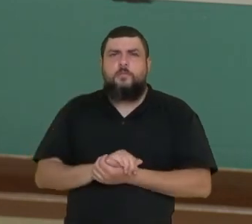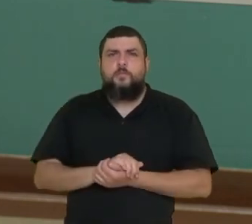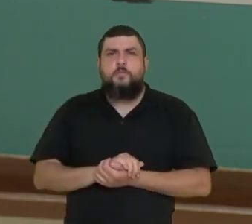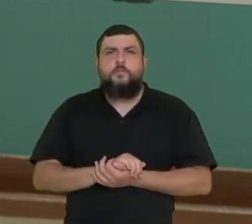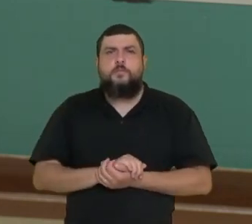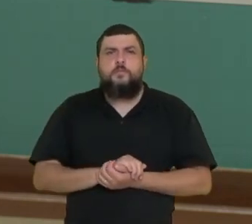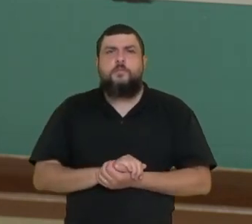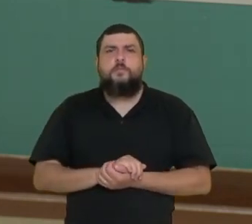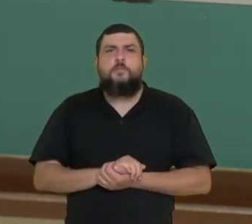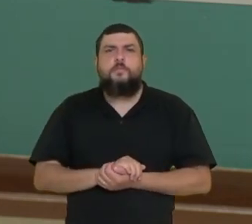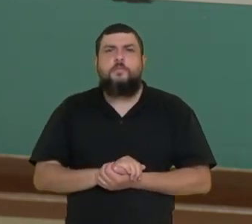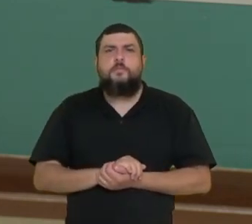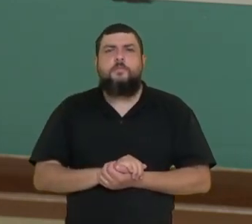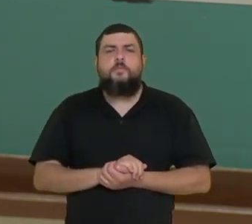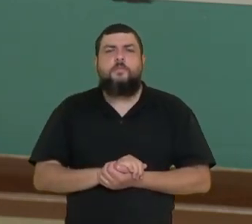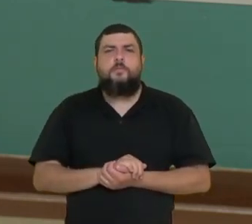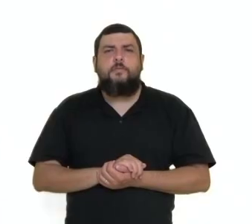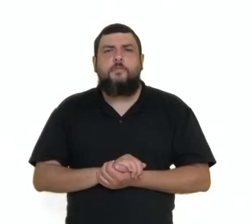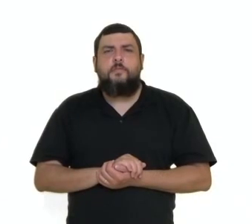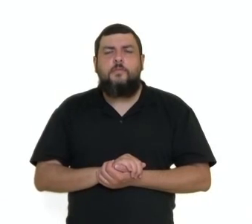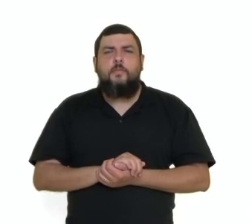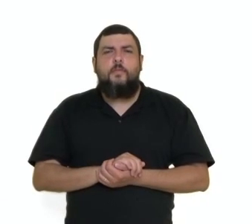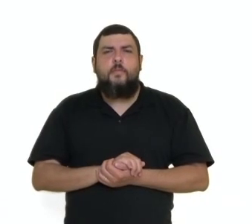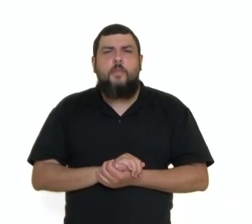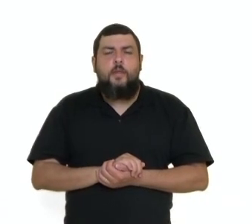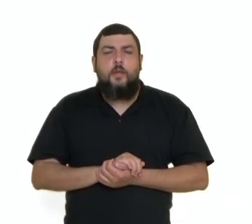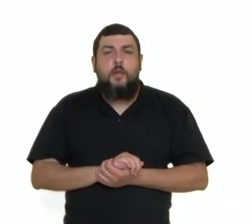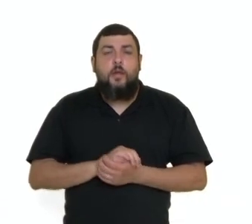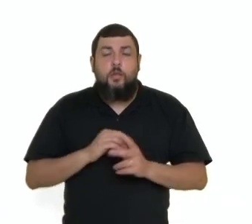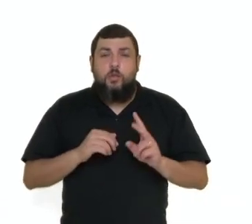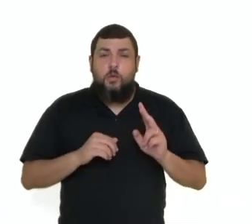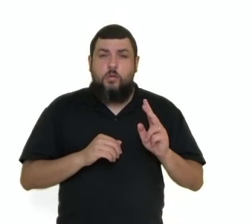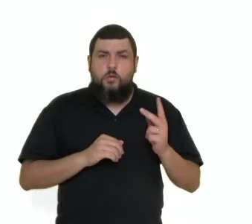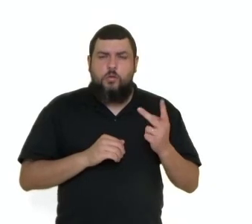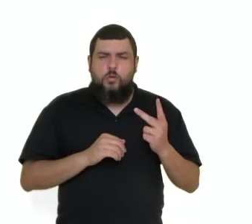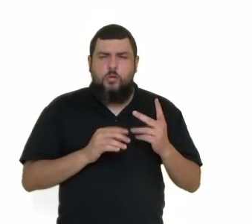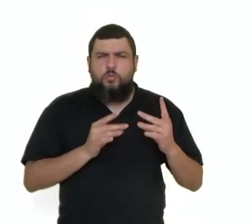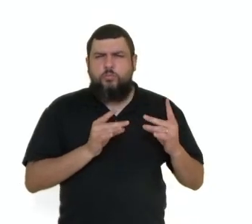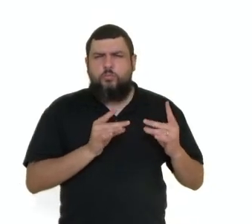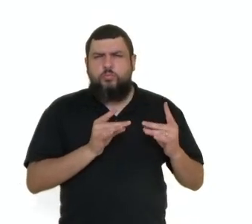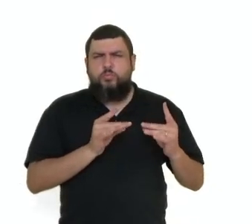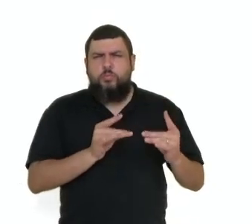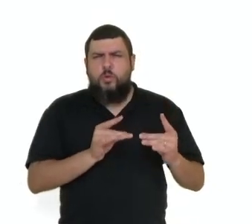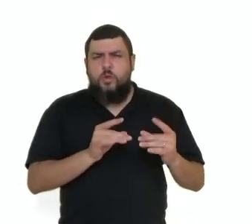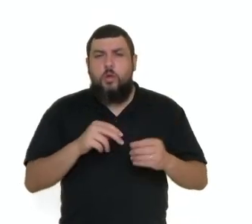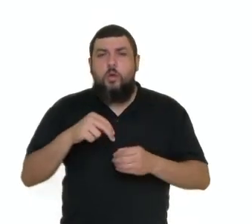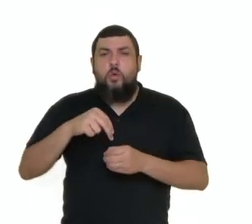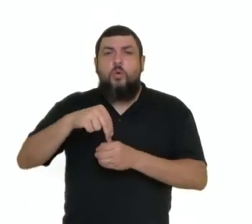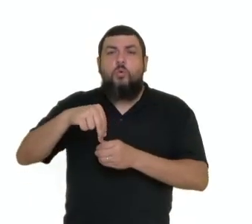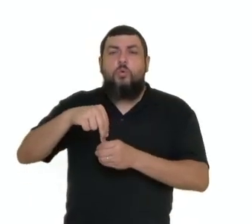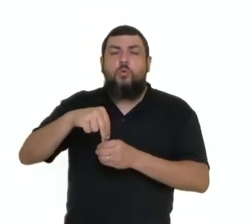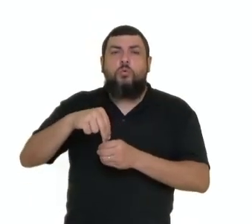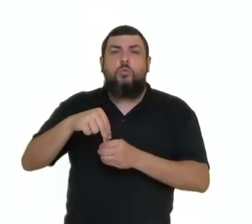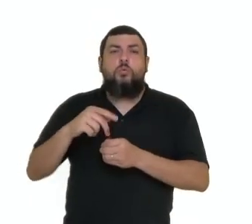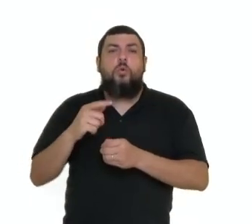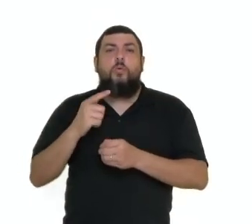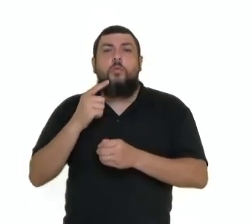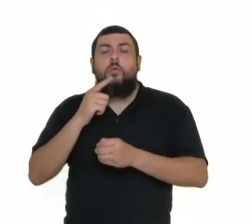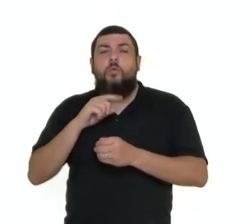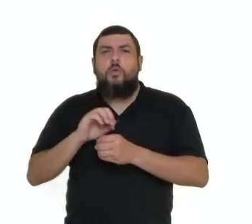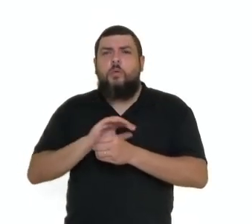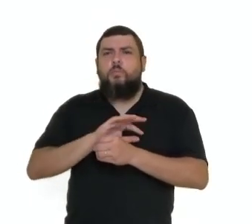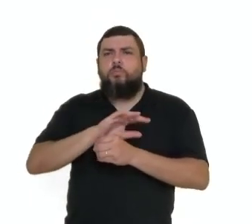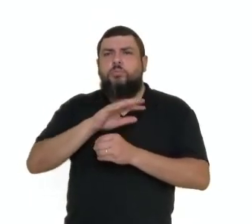aqui. Quando todo esse hidrogênio for queimado, o núcleo não conseguirá segurar as camadas externas e o Sol